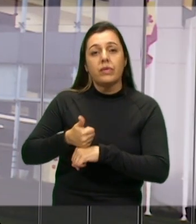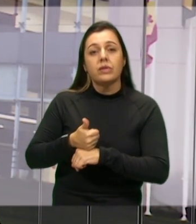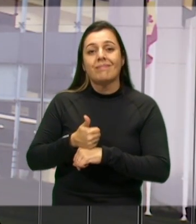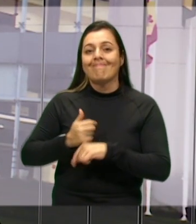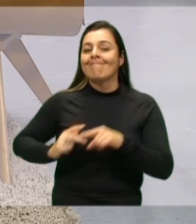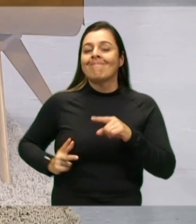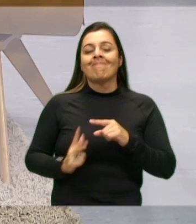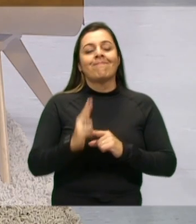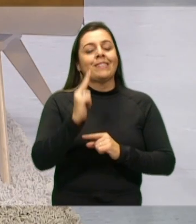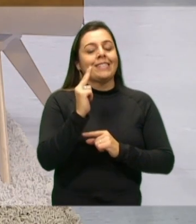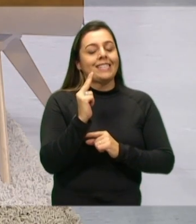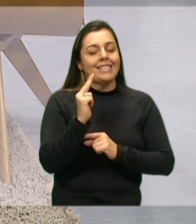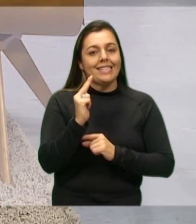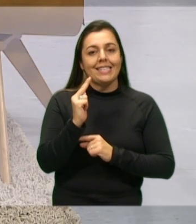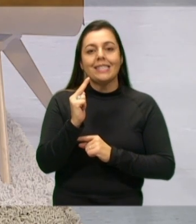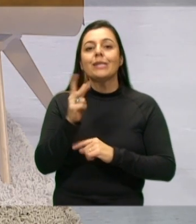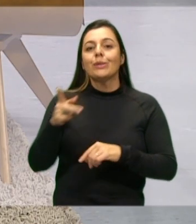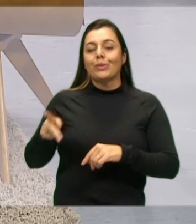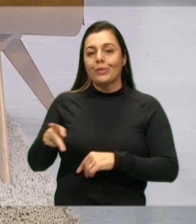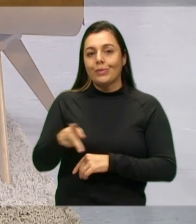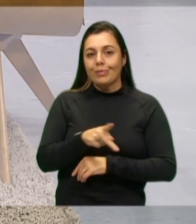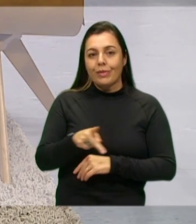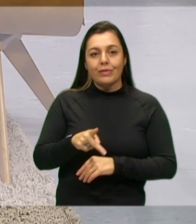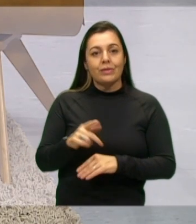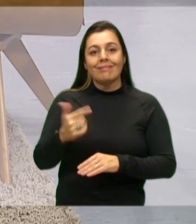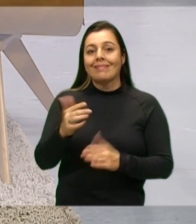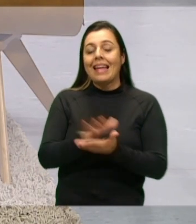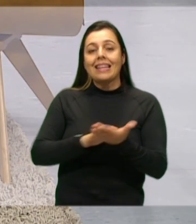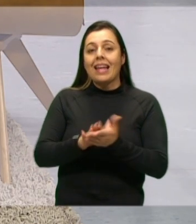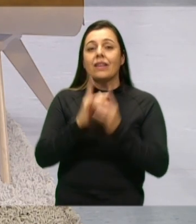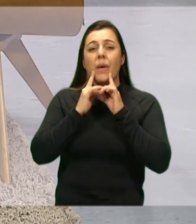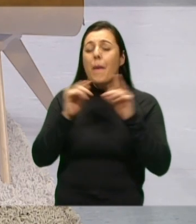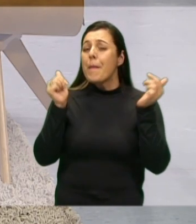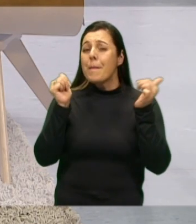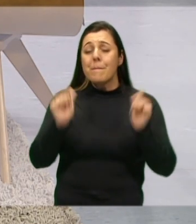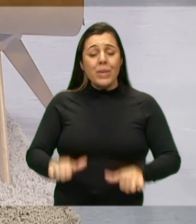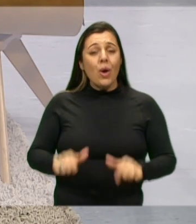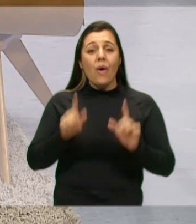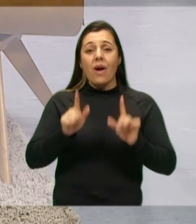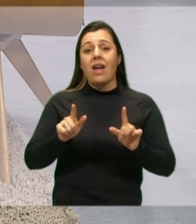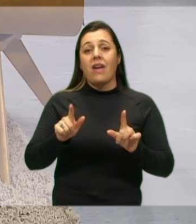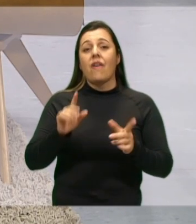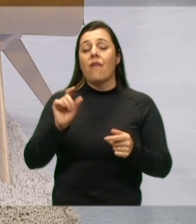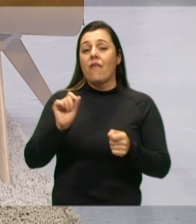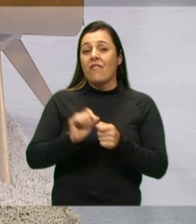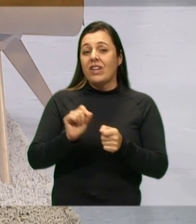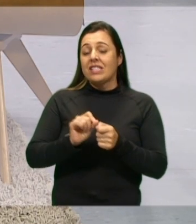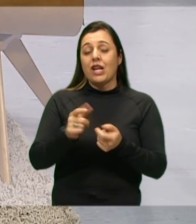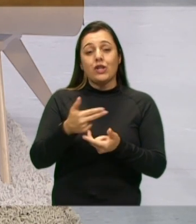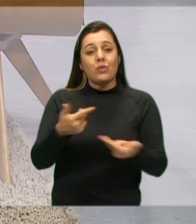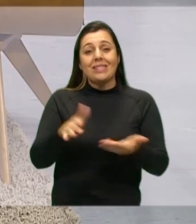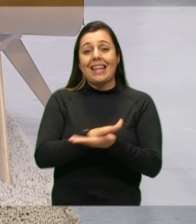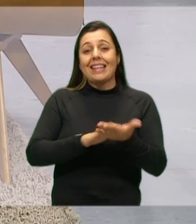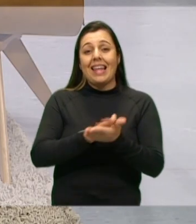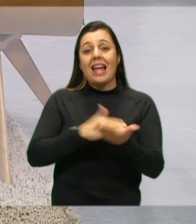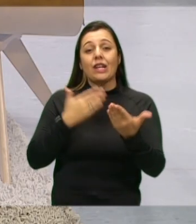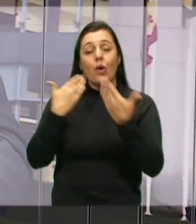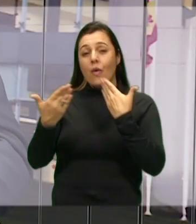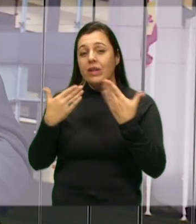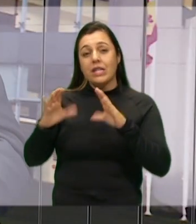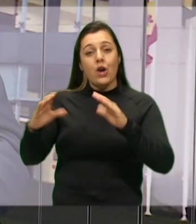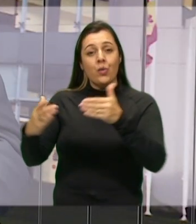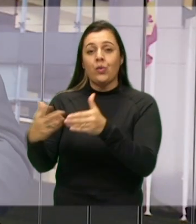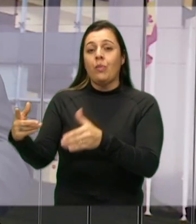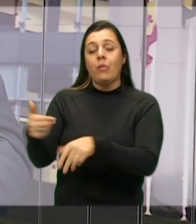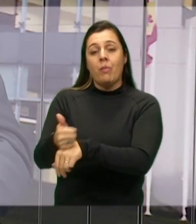cortou muito dos professores sem o diálogo. A pior parte disso tudo é fazer as coisas sem dialogar com a categoria. E